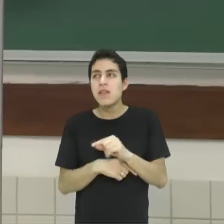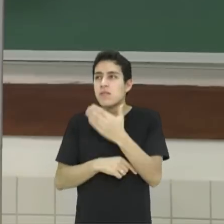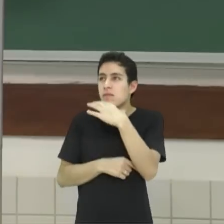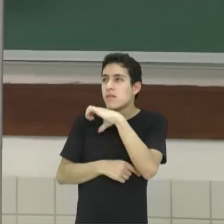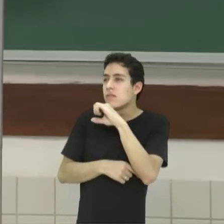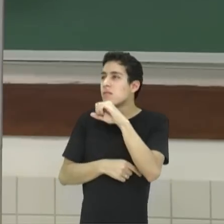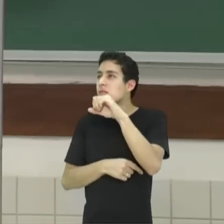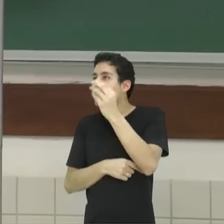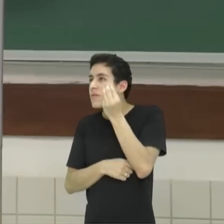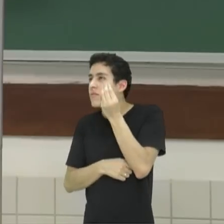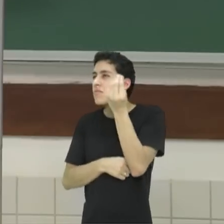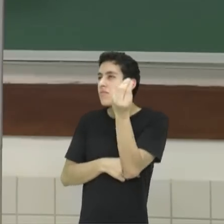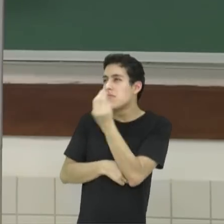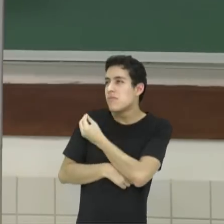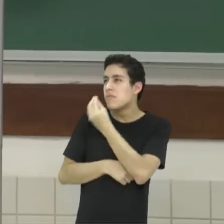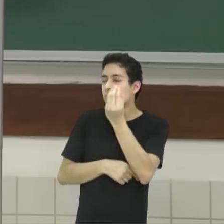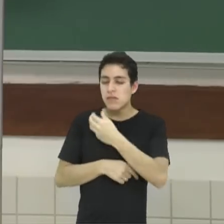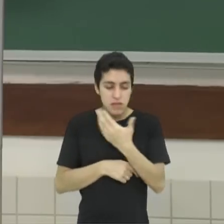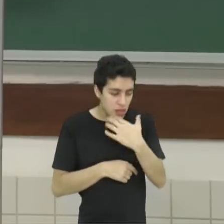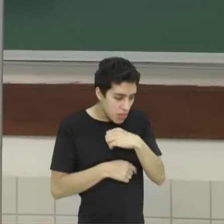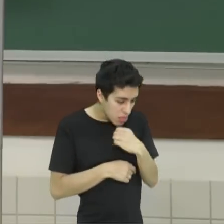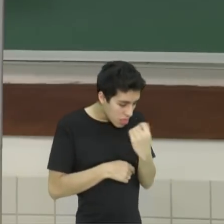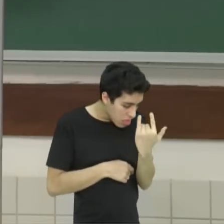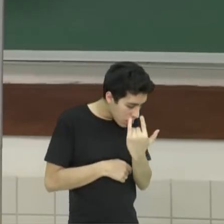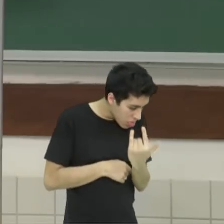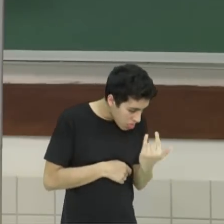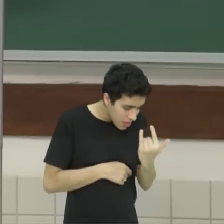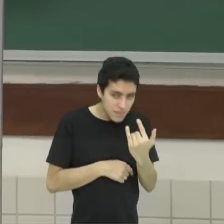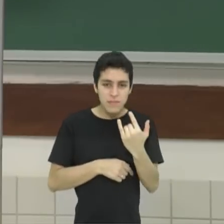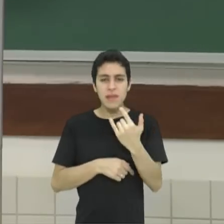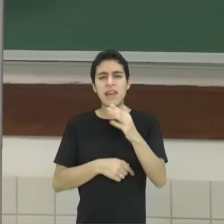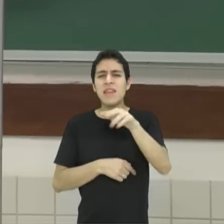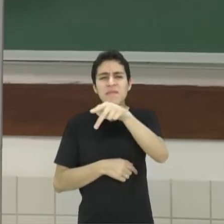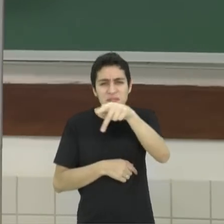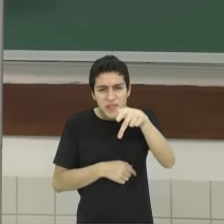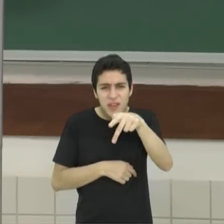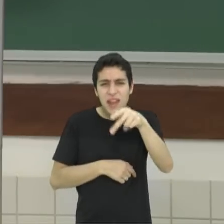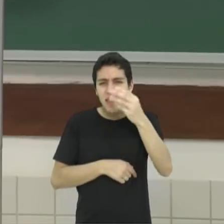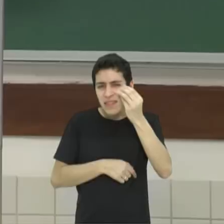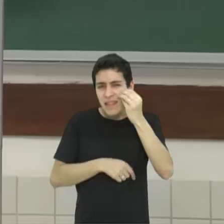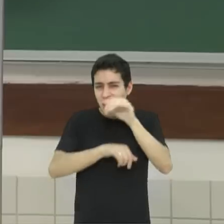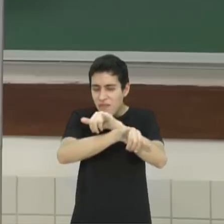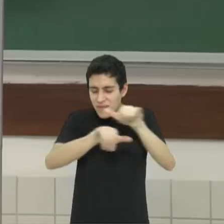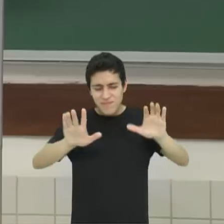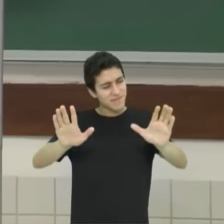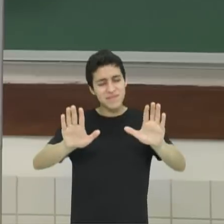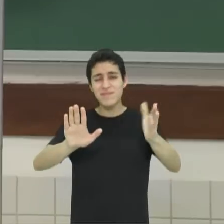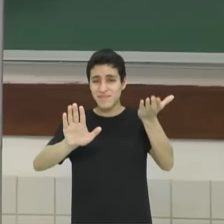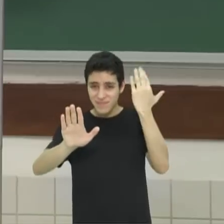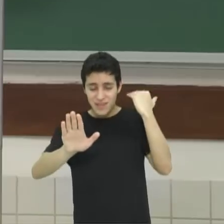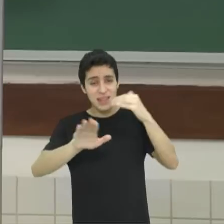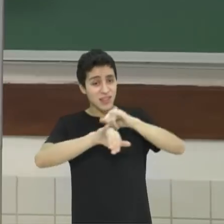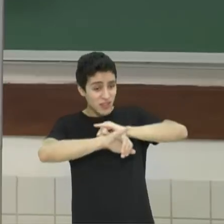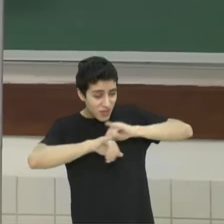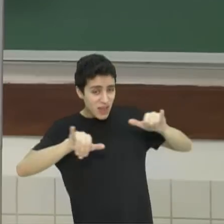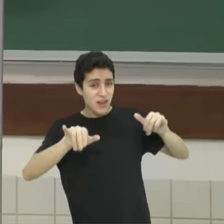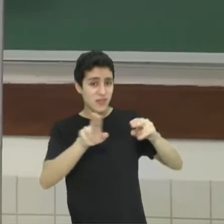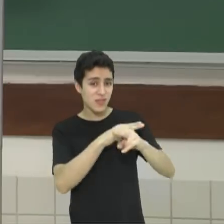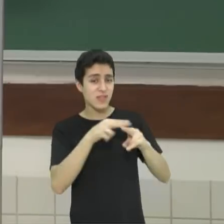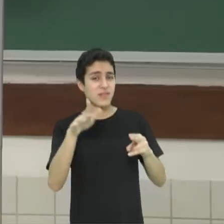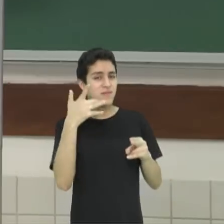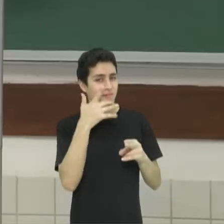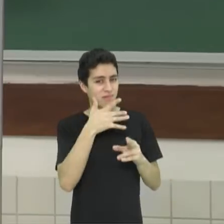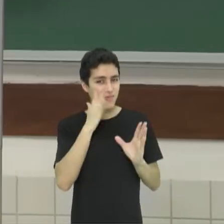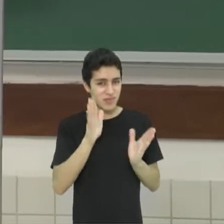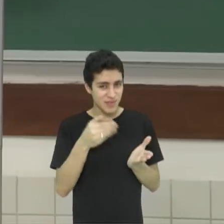comprasse o chocolate batom. Professora, você está fazendo propaganda? Não, não estou. Mas é um chocolate muito gostoso, não é? Você já